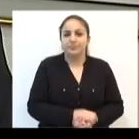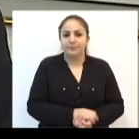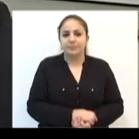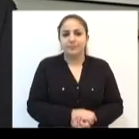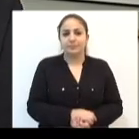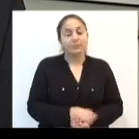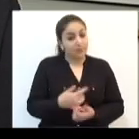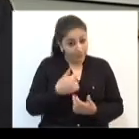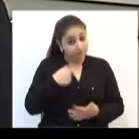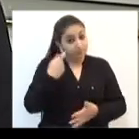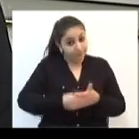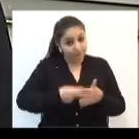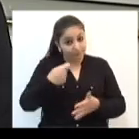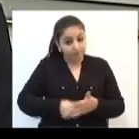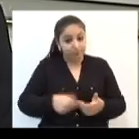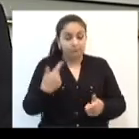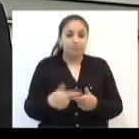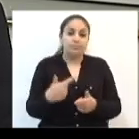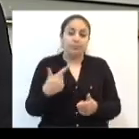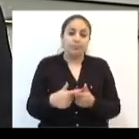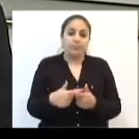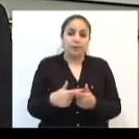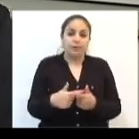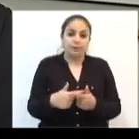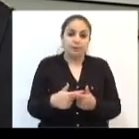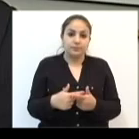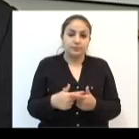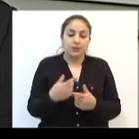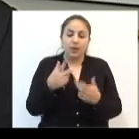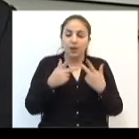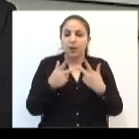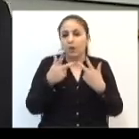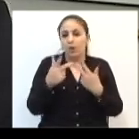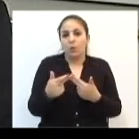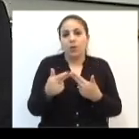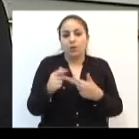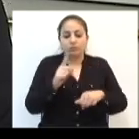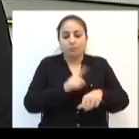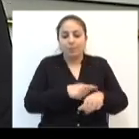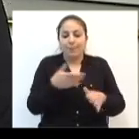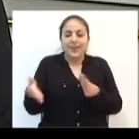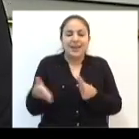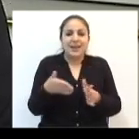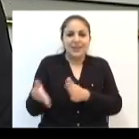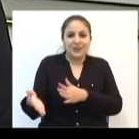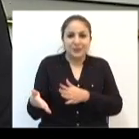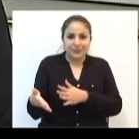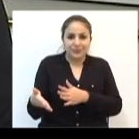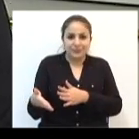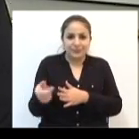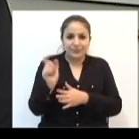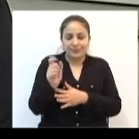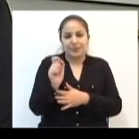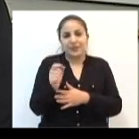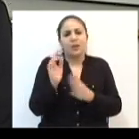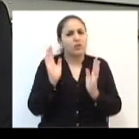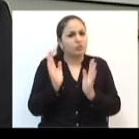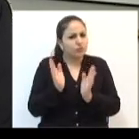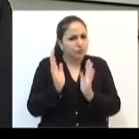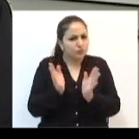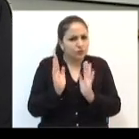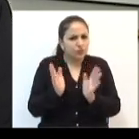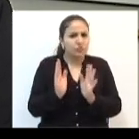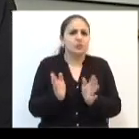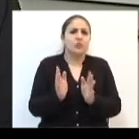Pelo menos tentei, né? Porque aquilo, como eu vou lhe dizer, foi uma época em que eu já